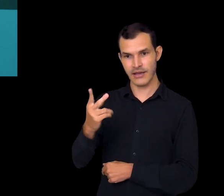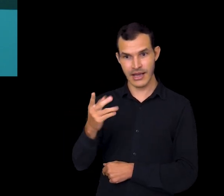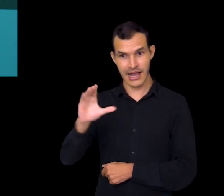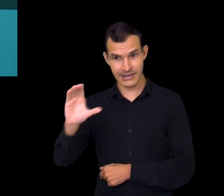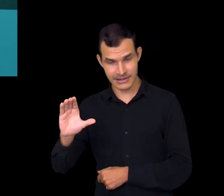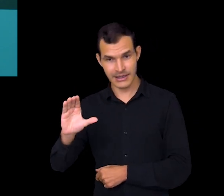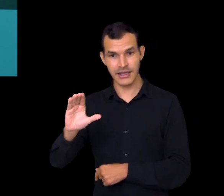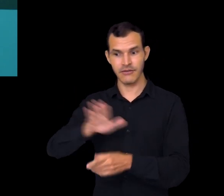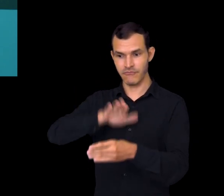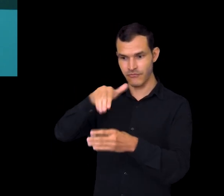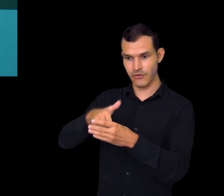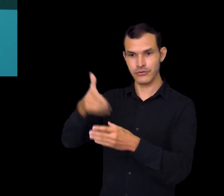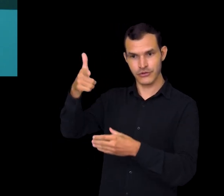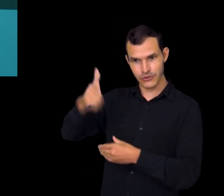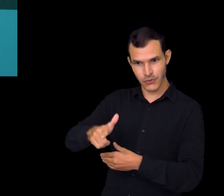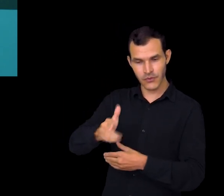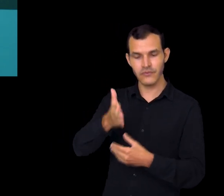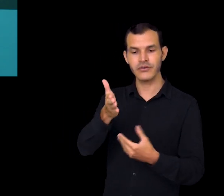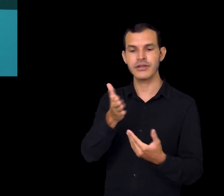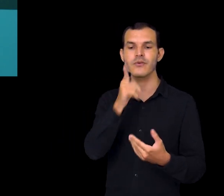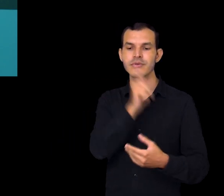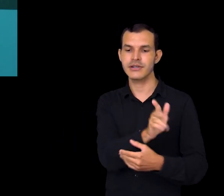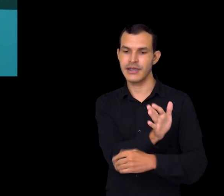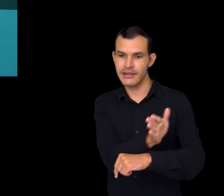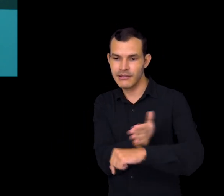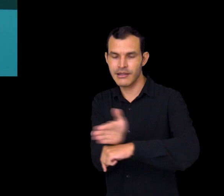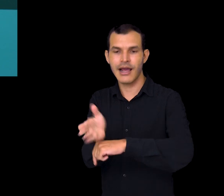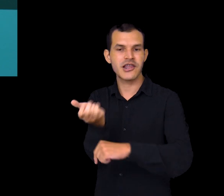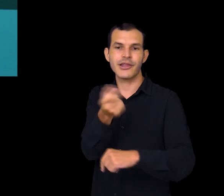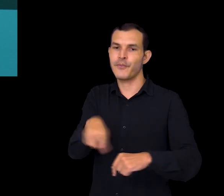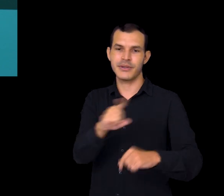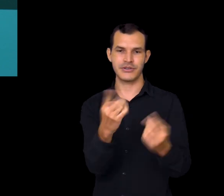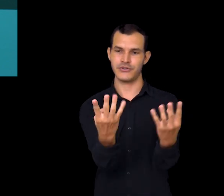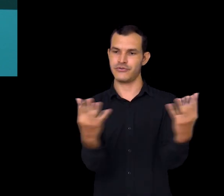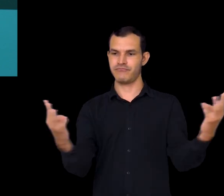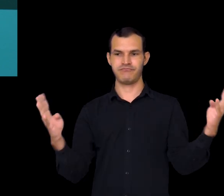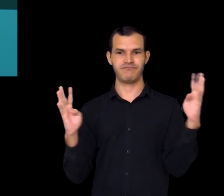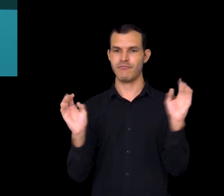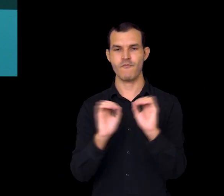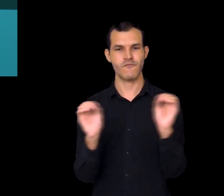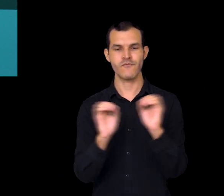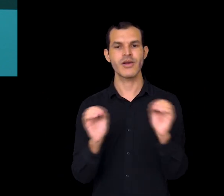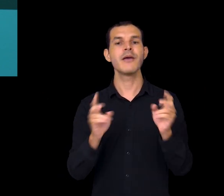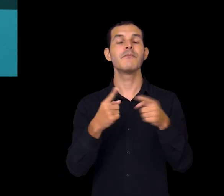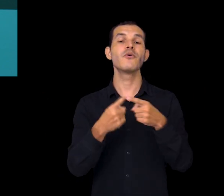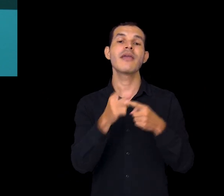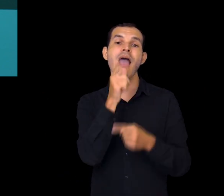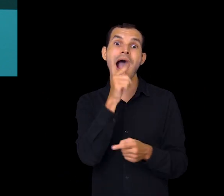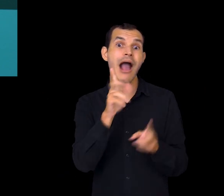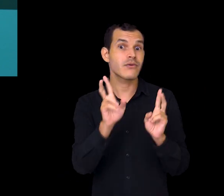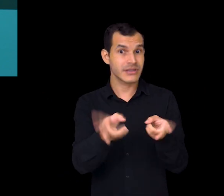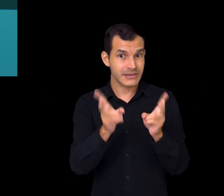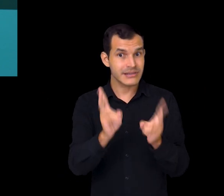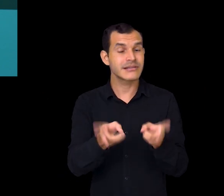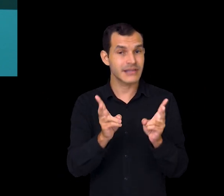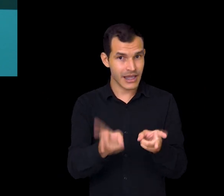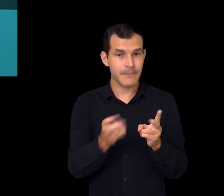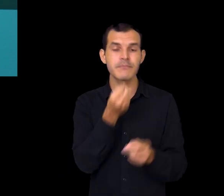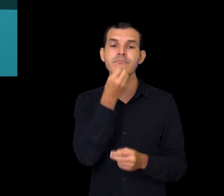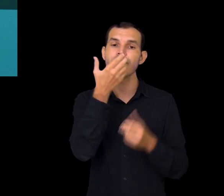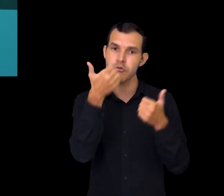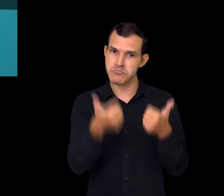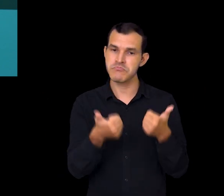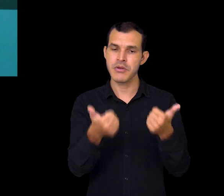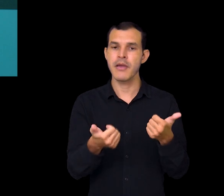mais foi preciso de cerca, porque o laguinho sempre funcionou muito bem. Qualquer manifestação, as pessoas entram dentro d'água, esfriam-se